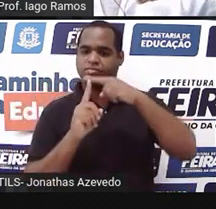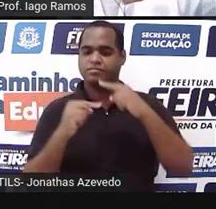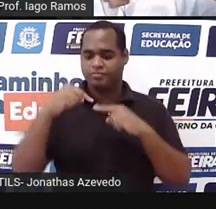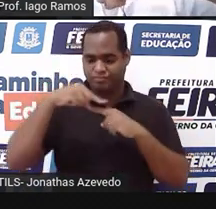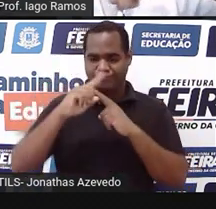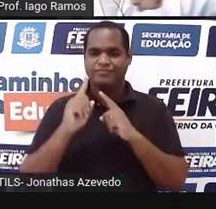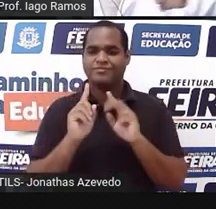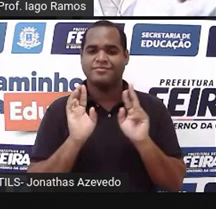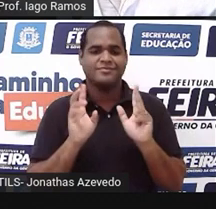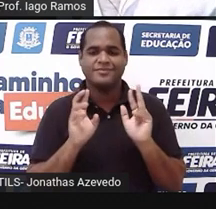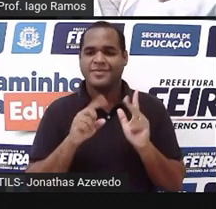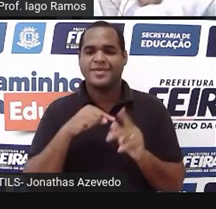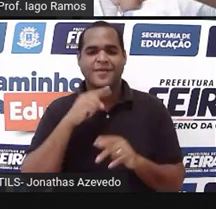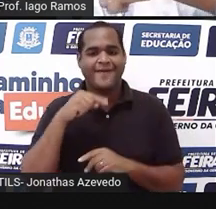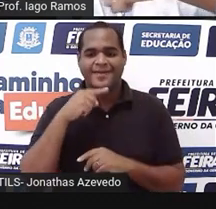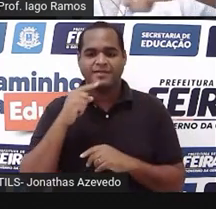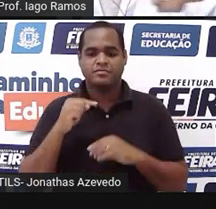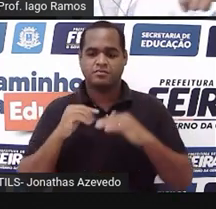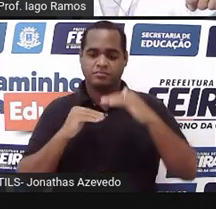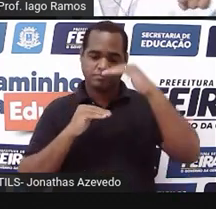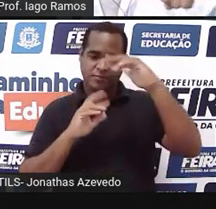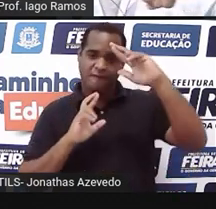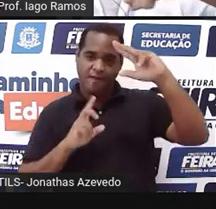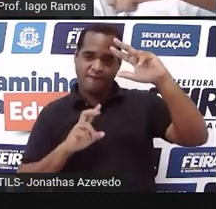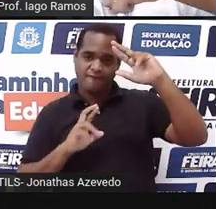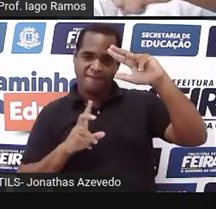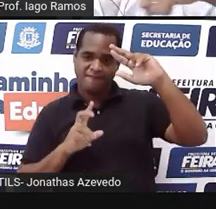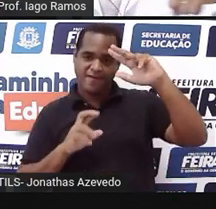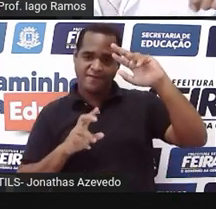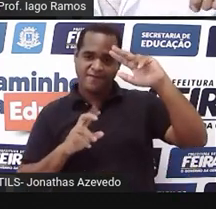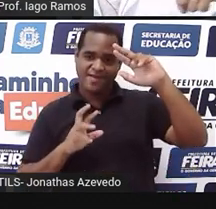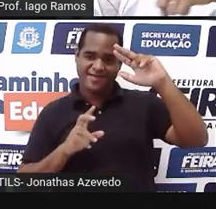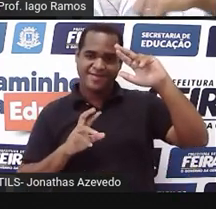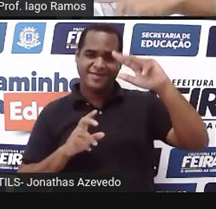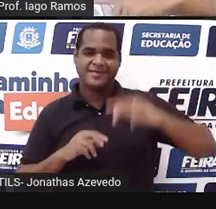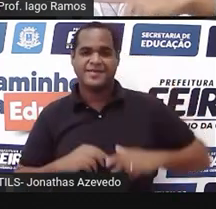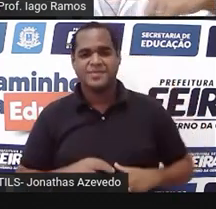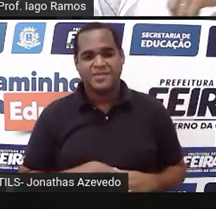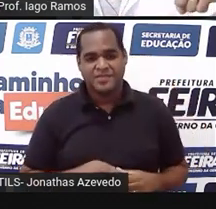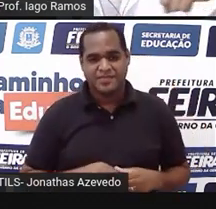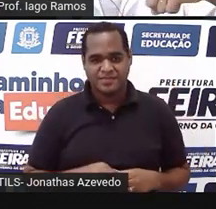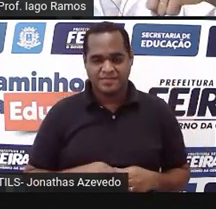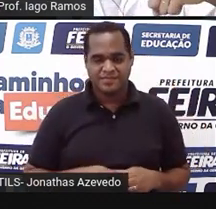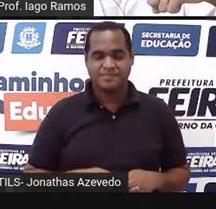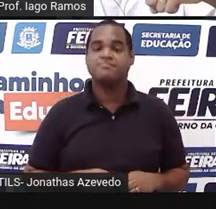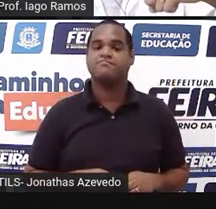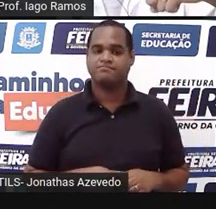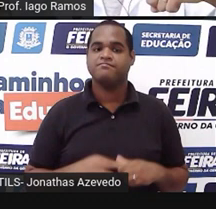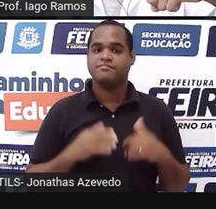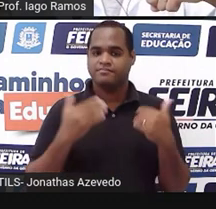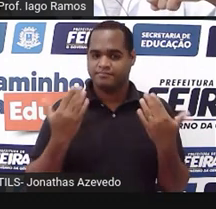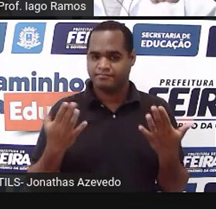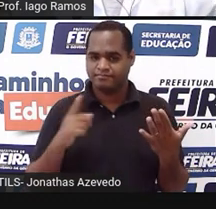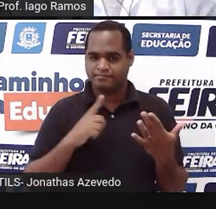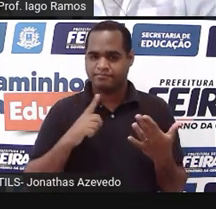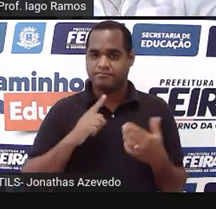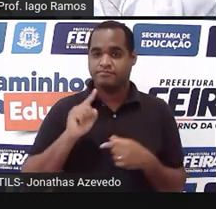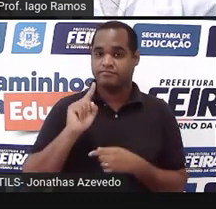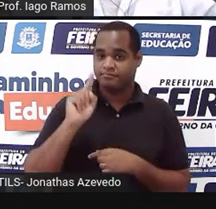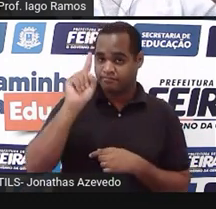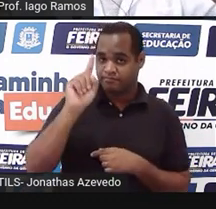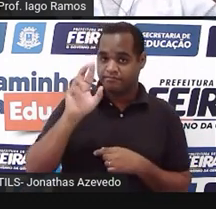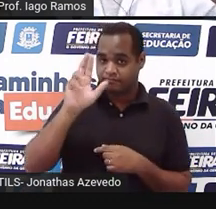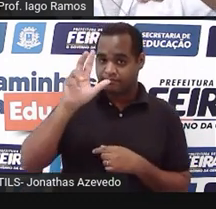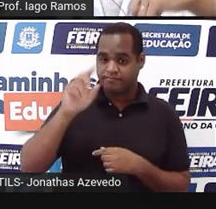se cruzam eles não se tocam um não intercepta o outro então esse lado de